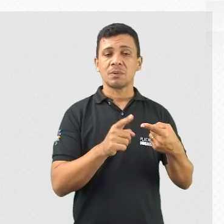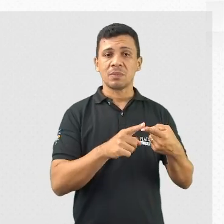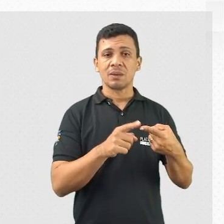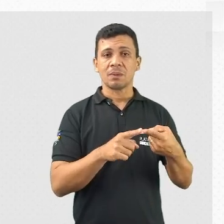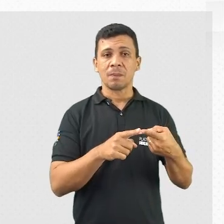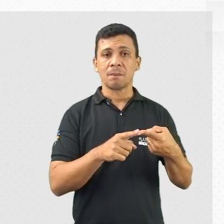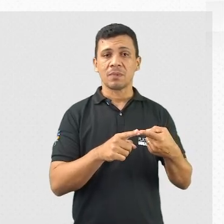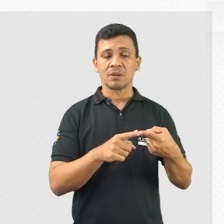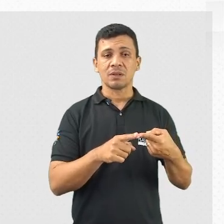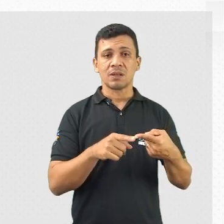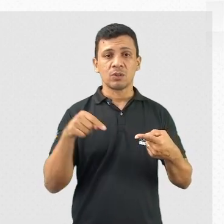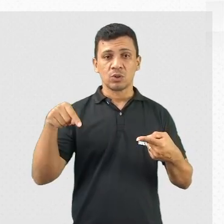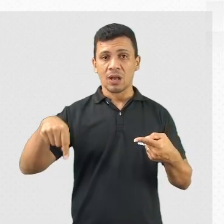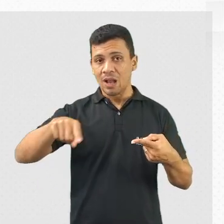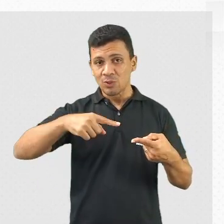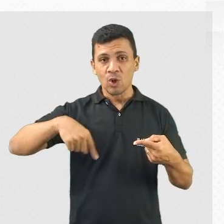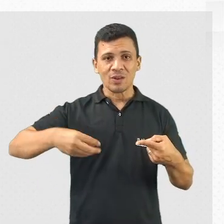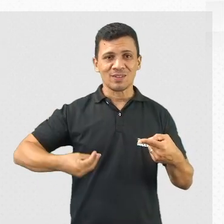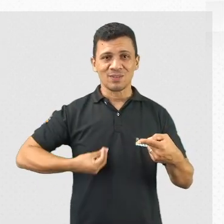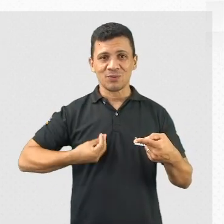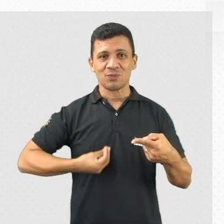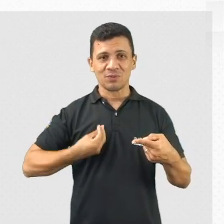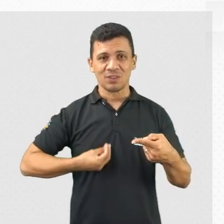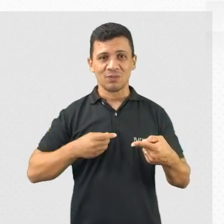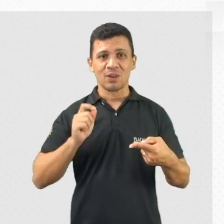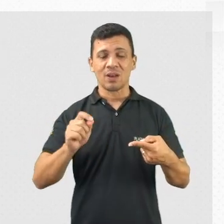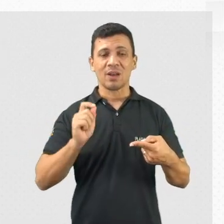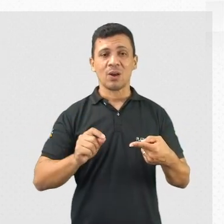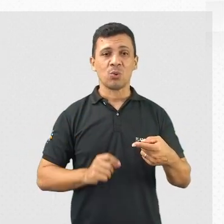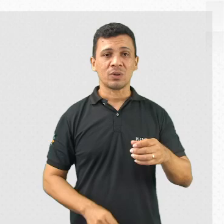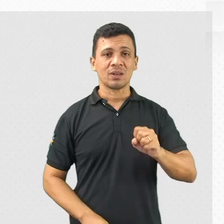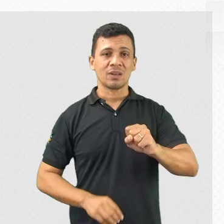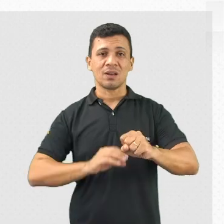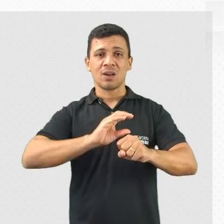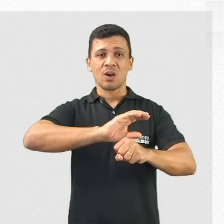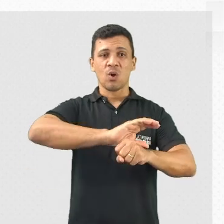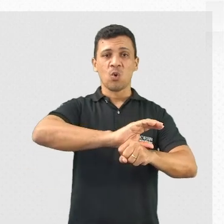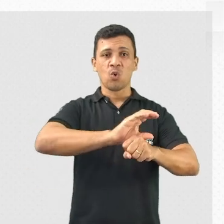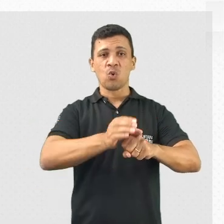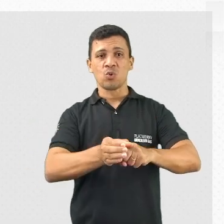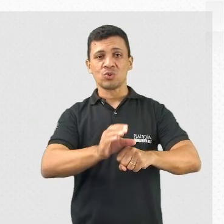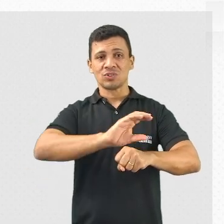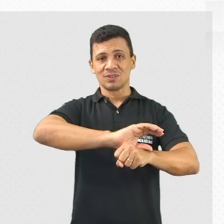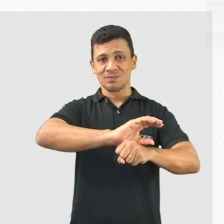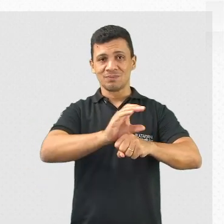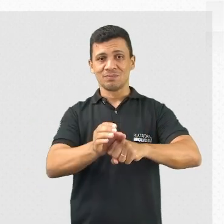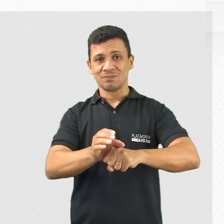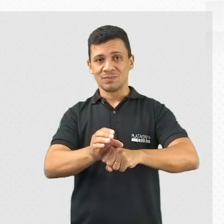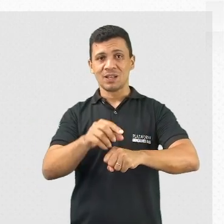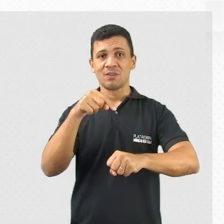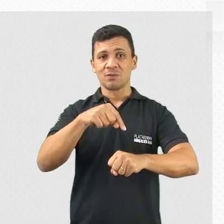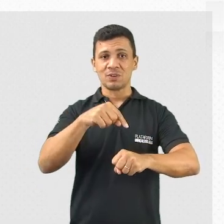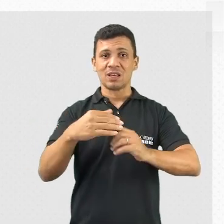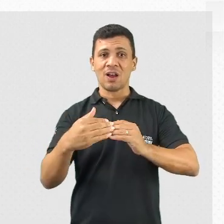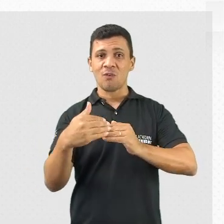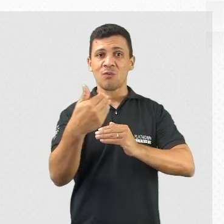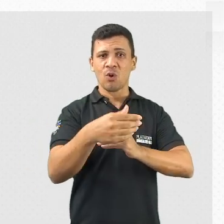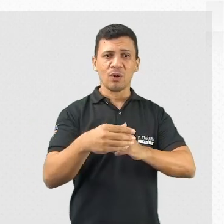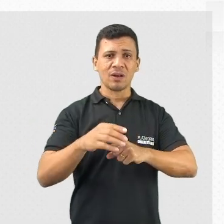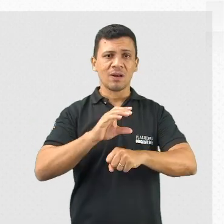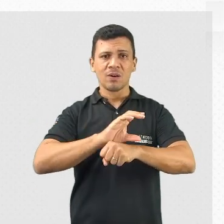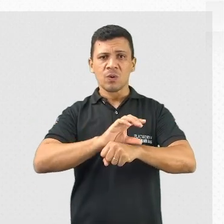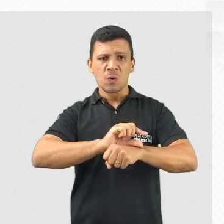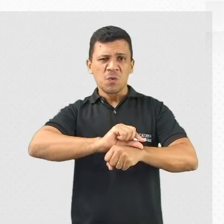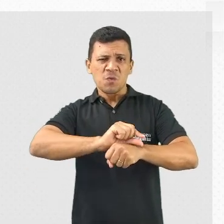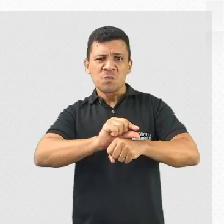camada que nós estamos inseridos, que é a crosta terrestre, tá? A crosta é a porção externa, fina e